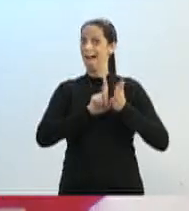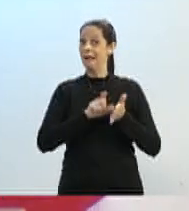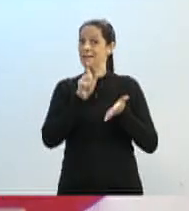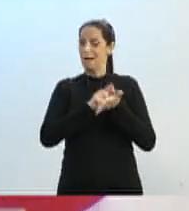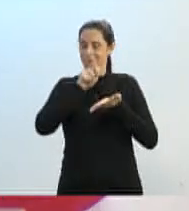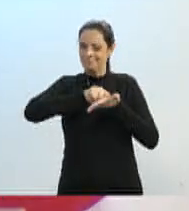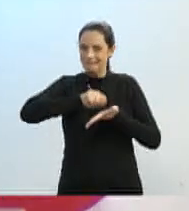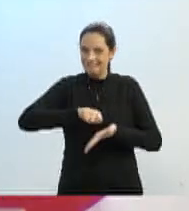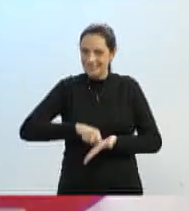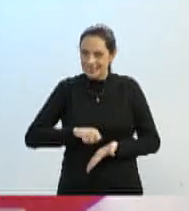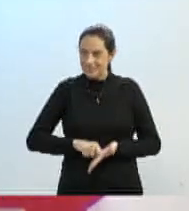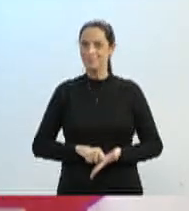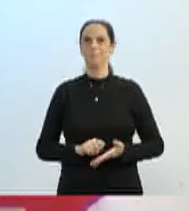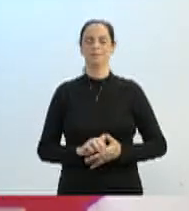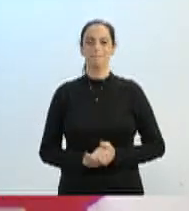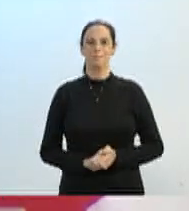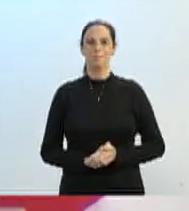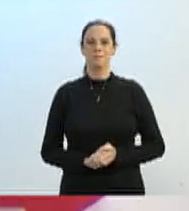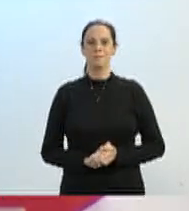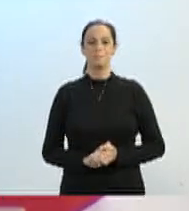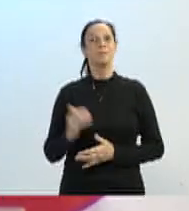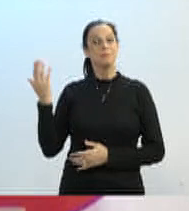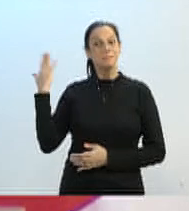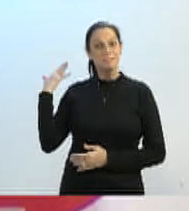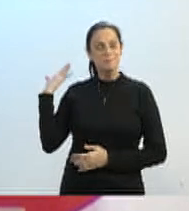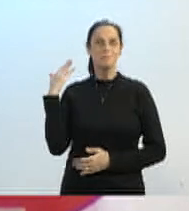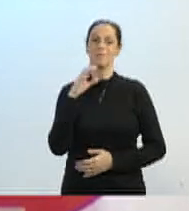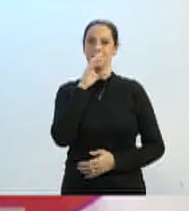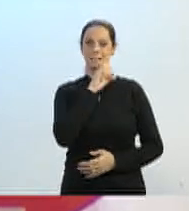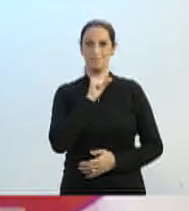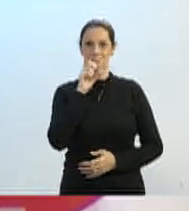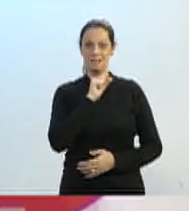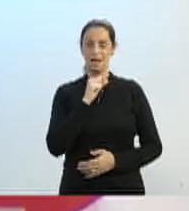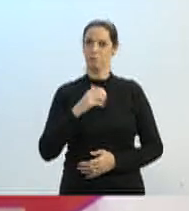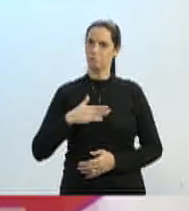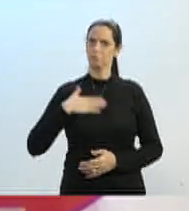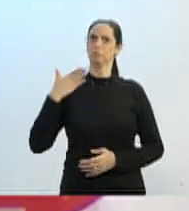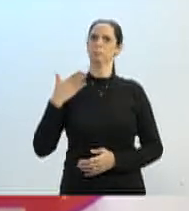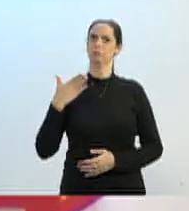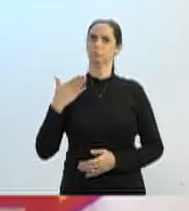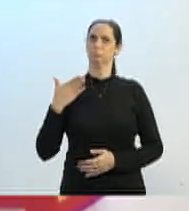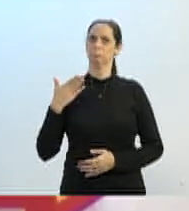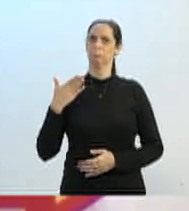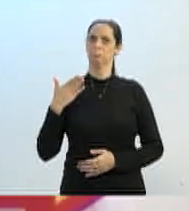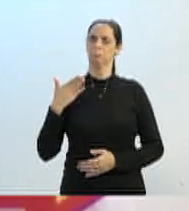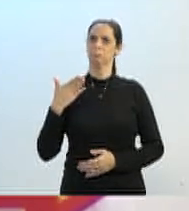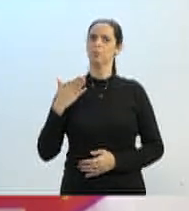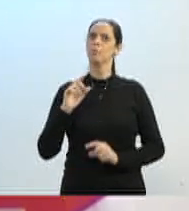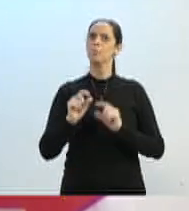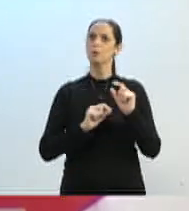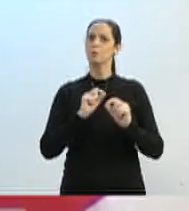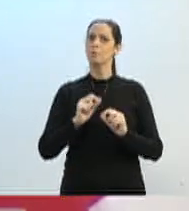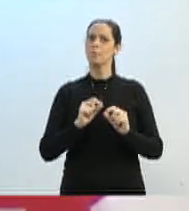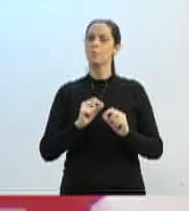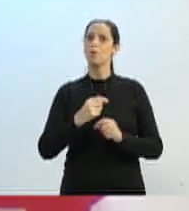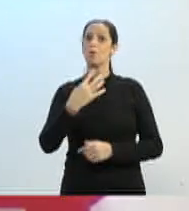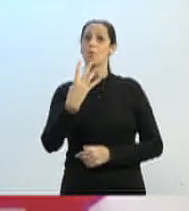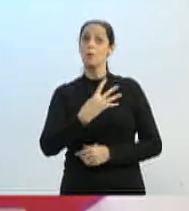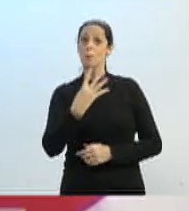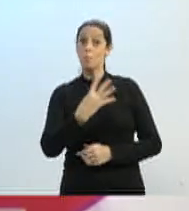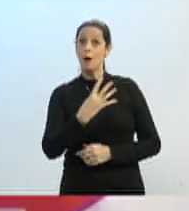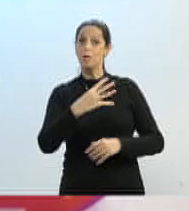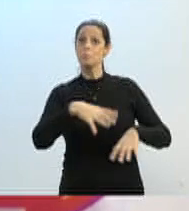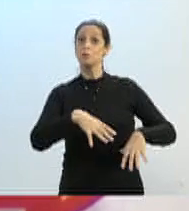tarde. Nesse sábado, muito me surpreendeu a notícia que o 4º Fórum da Cultura não iria